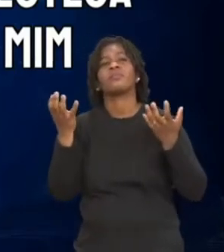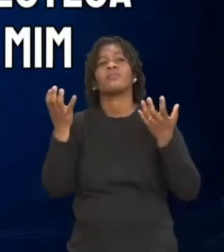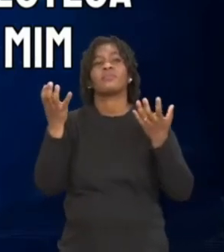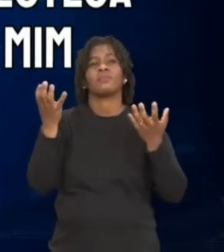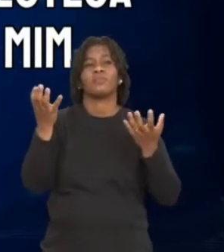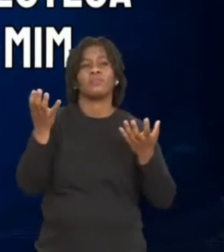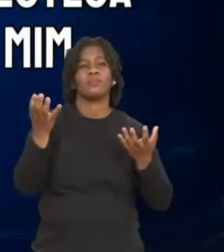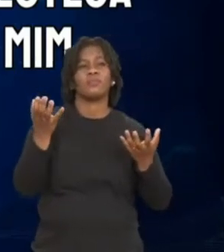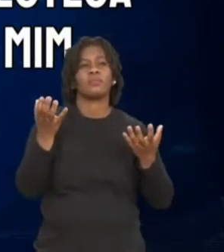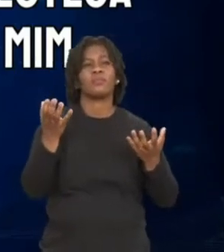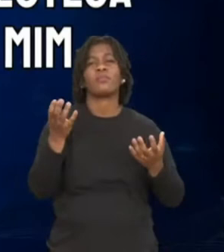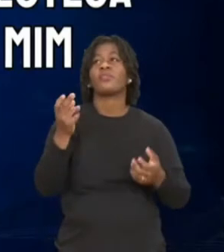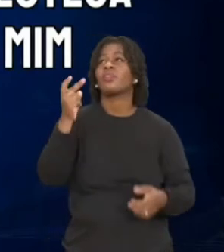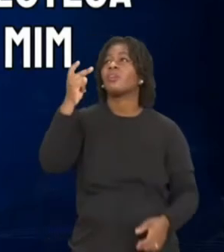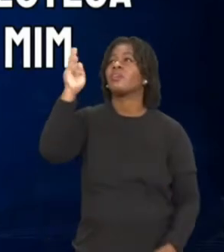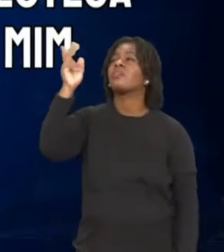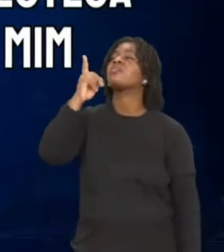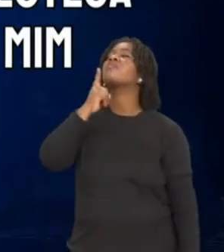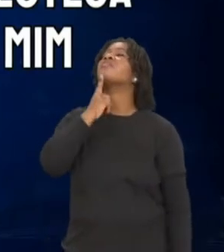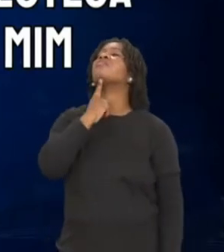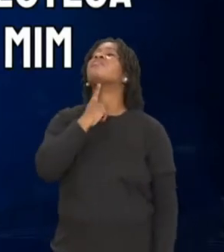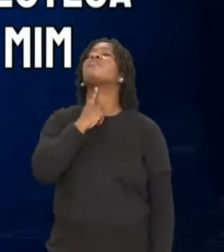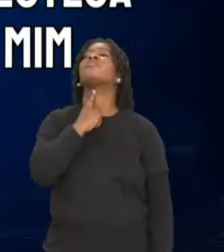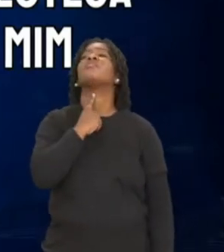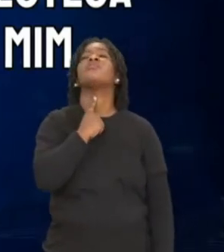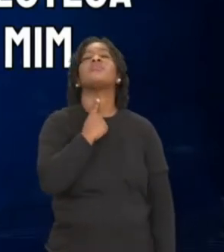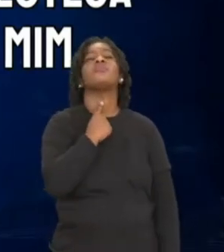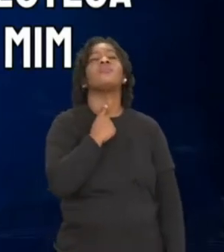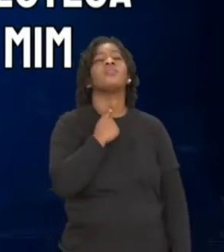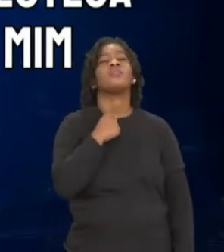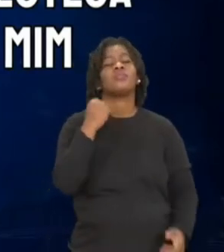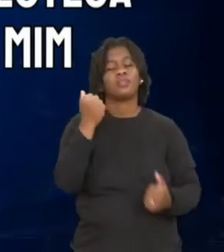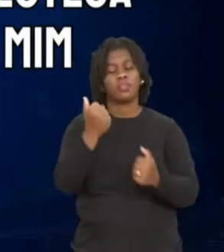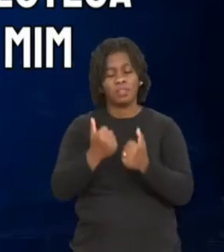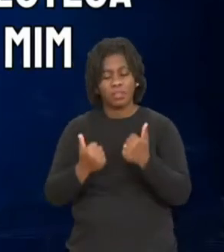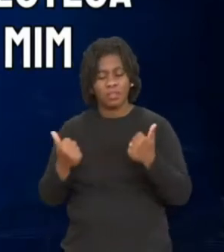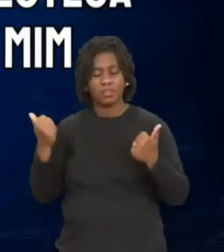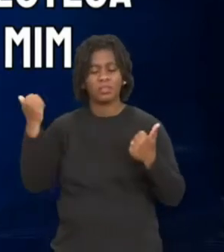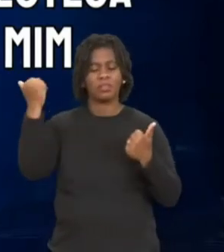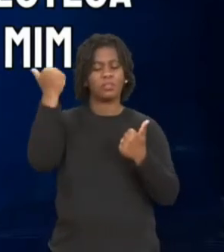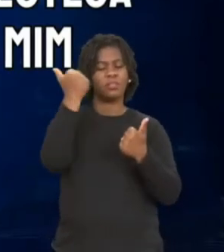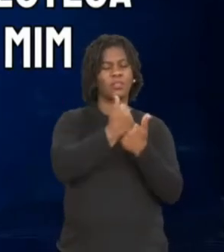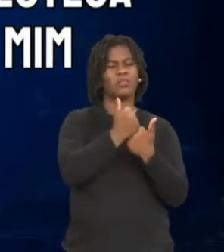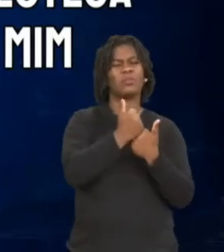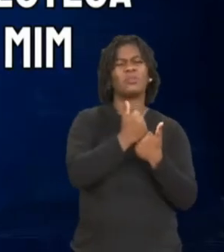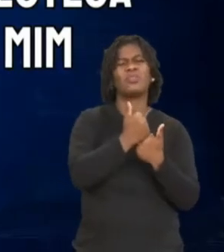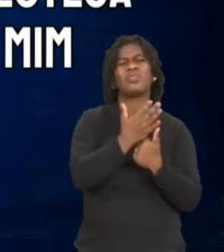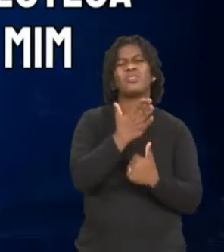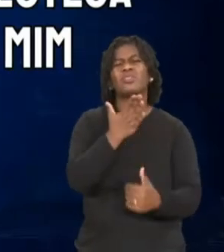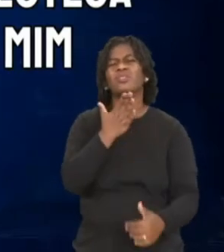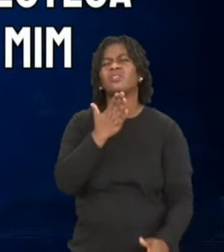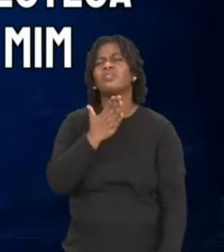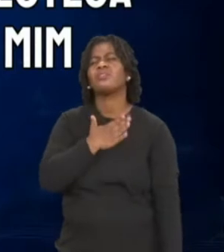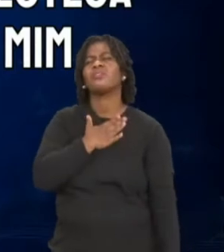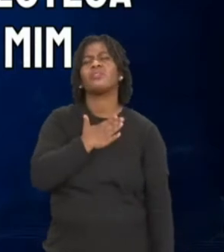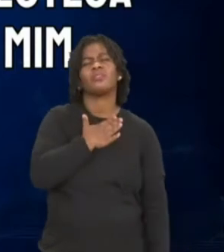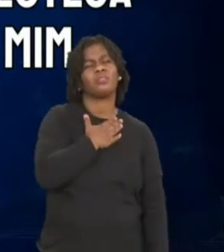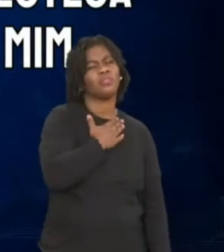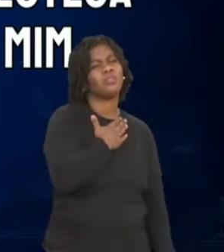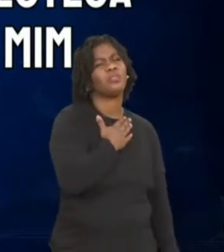E que a tua vontade prevaleça em mim. E que a tua vontade pode prevalecer em